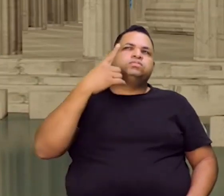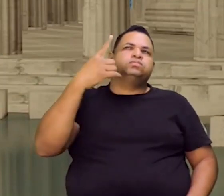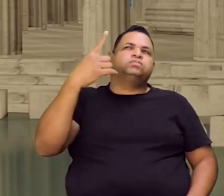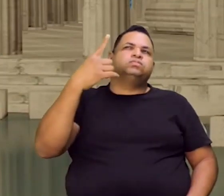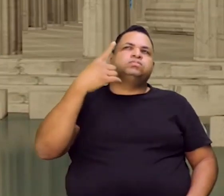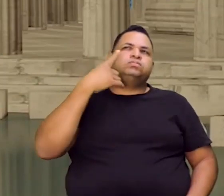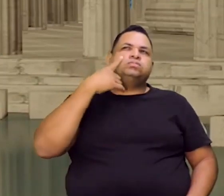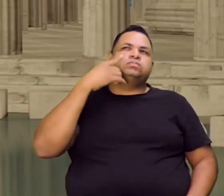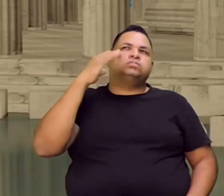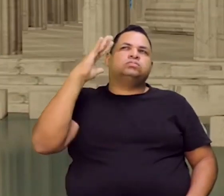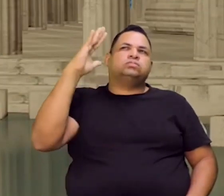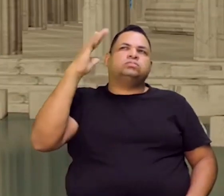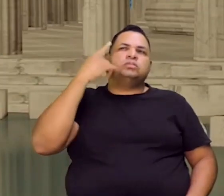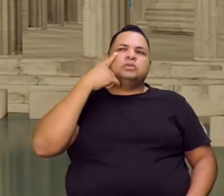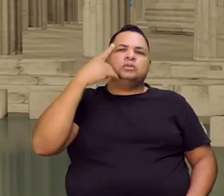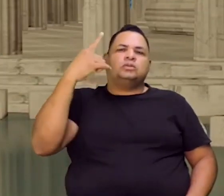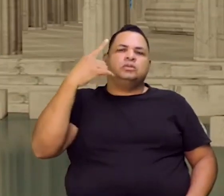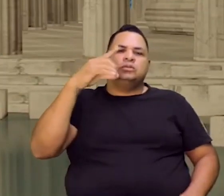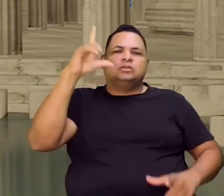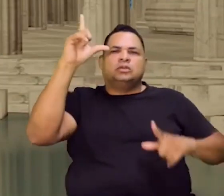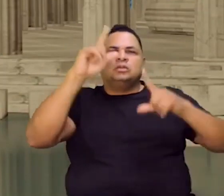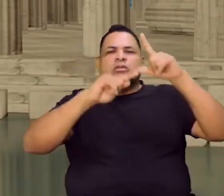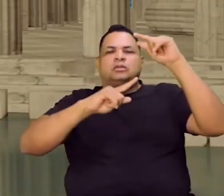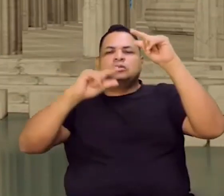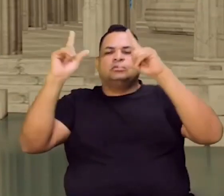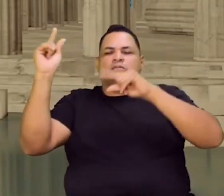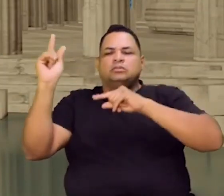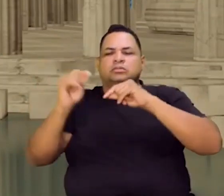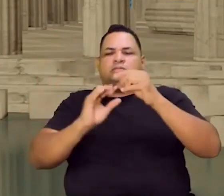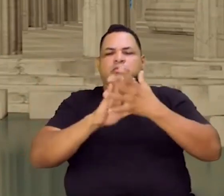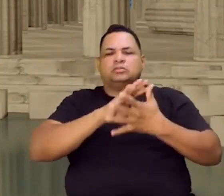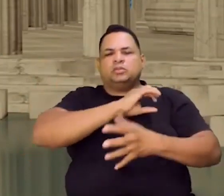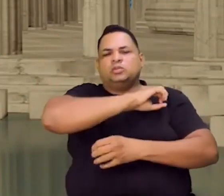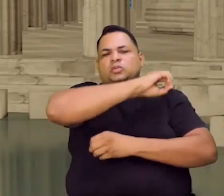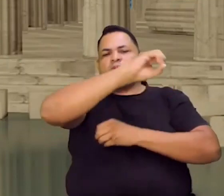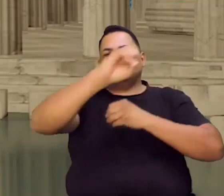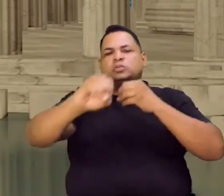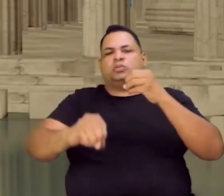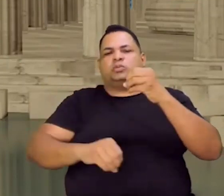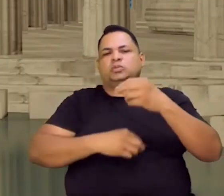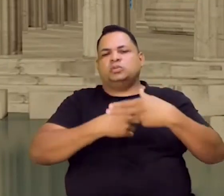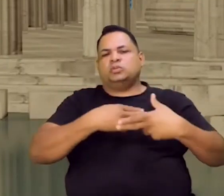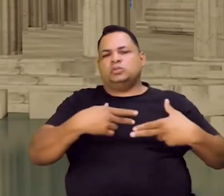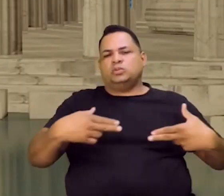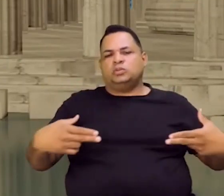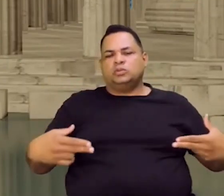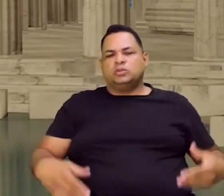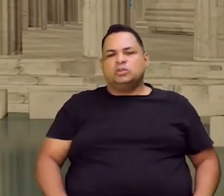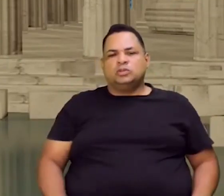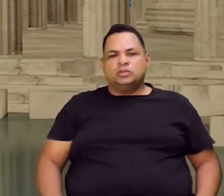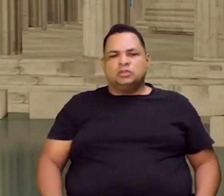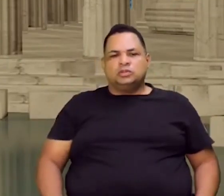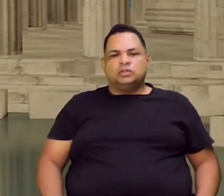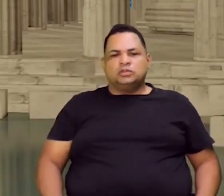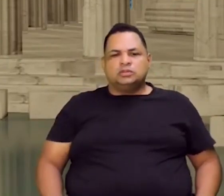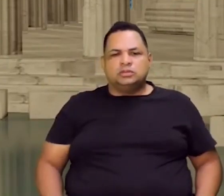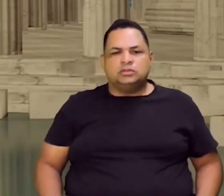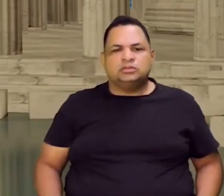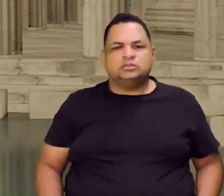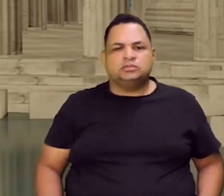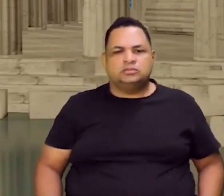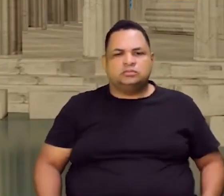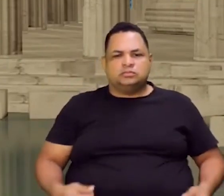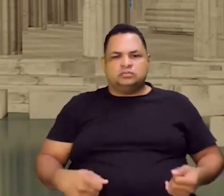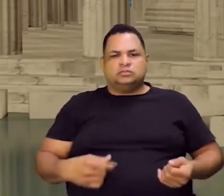as constelações, viu as estrelas, os planetas? Inclusive, eu posso até mandar para vocês um